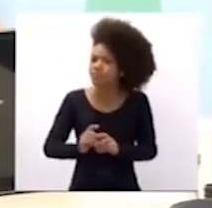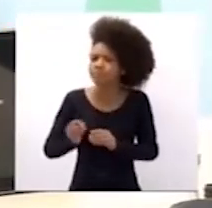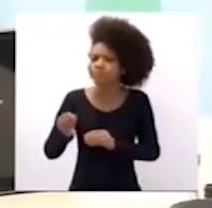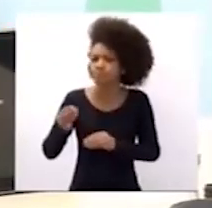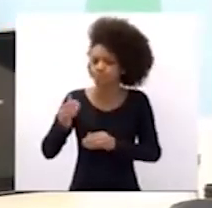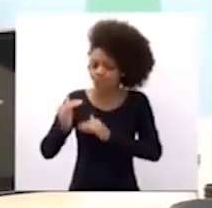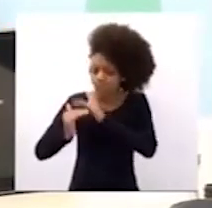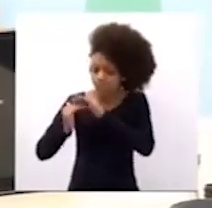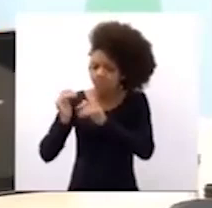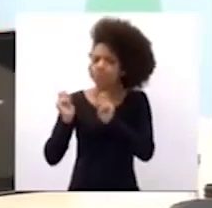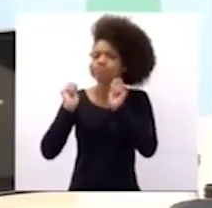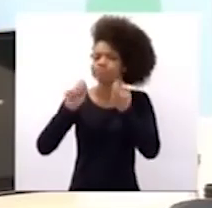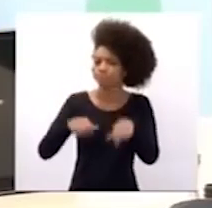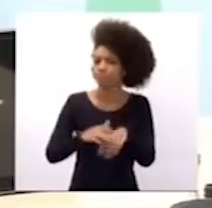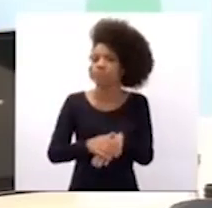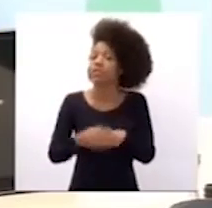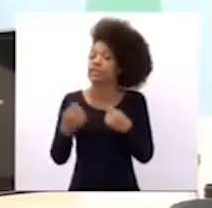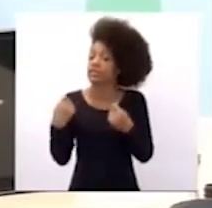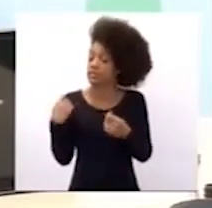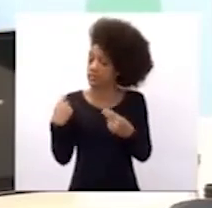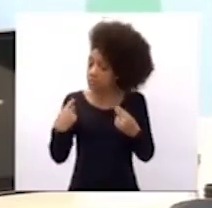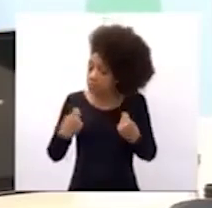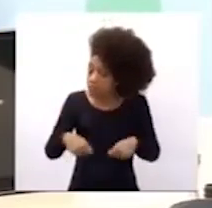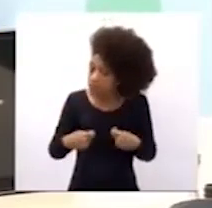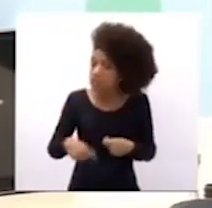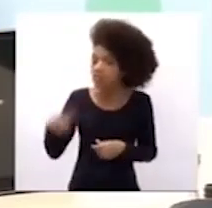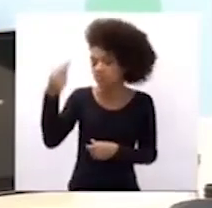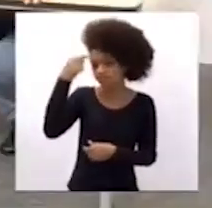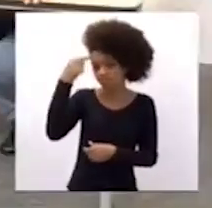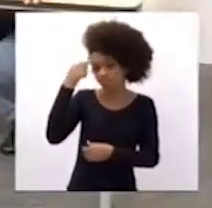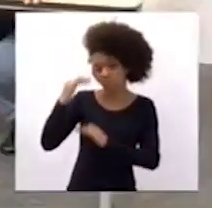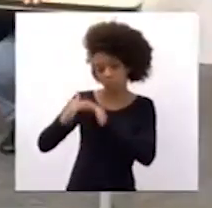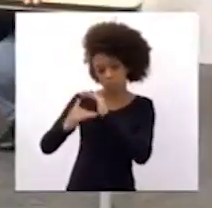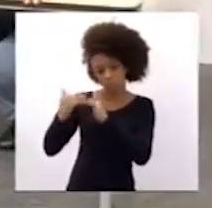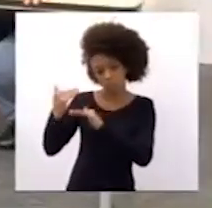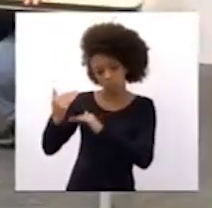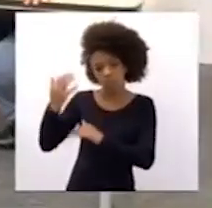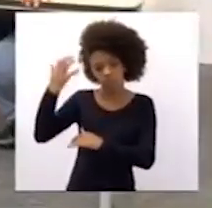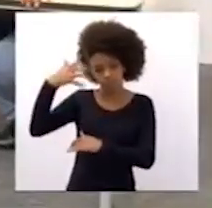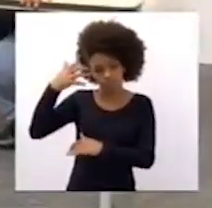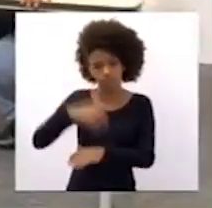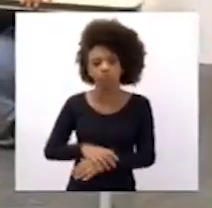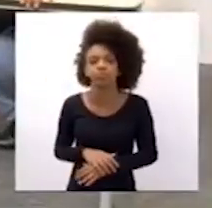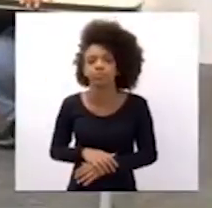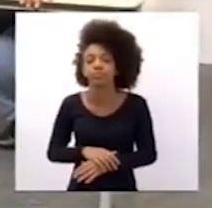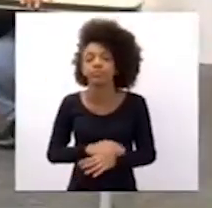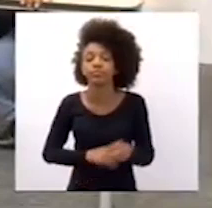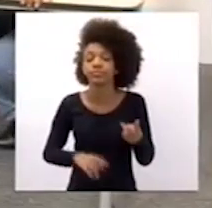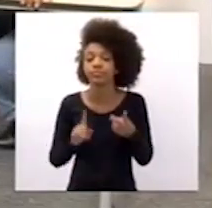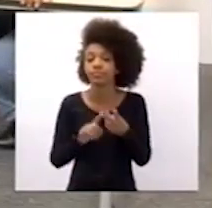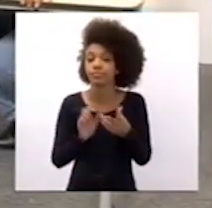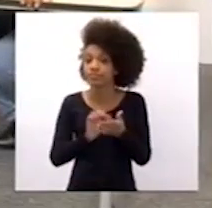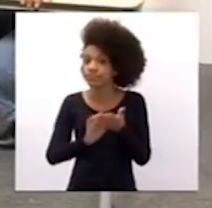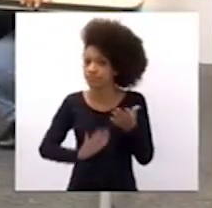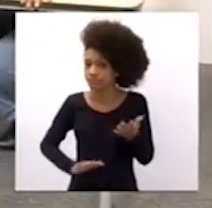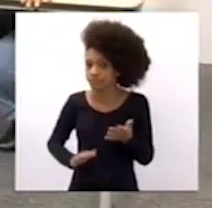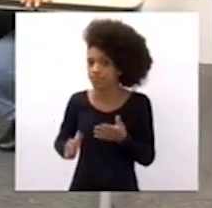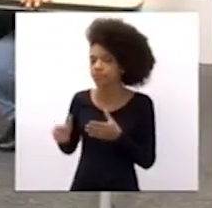Então, é isso que a gente tem que sempre ter em mente, né? Esse processo de reflexão. Vamos para a segunda interação no chat,